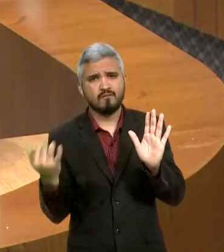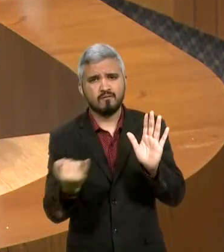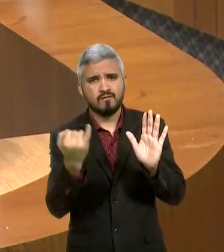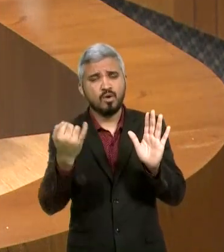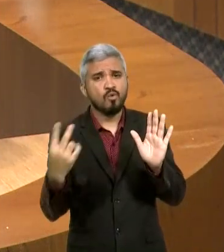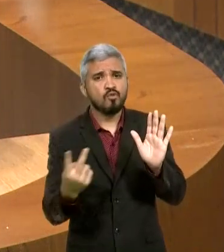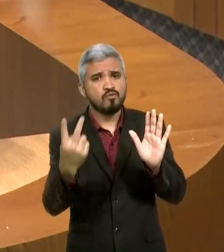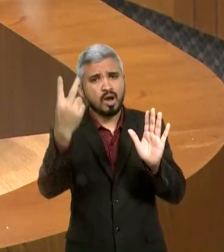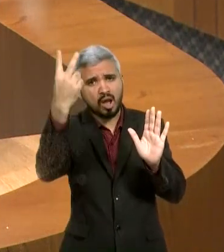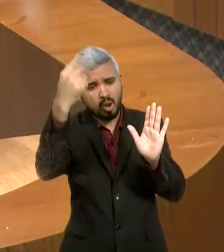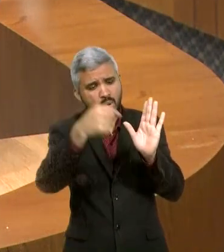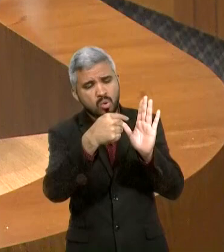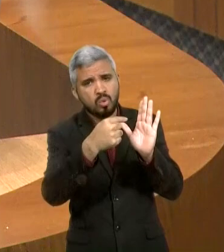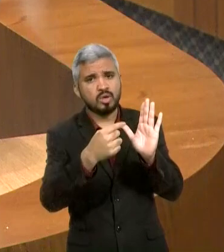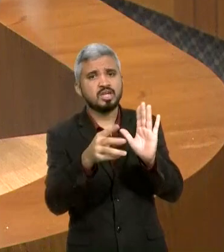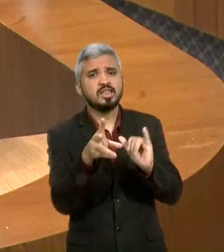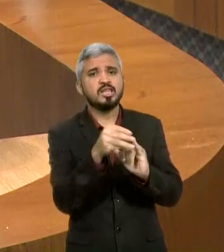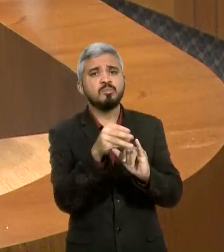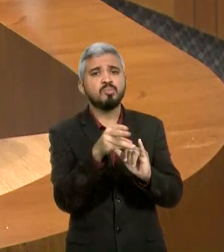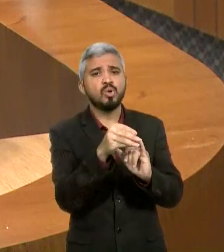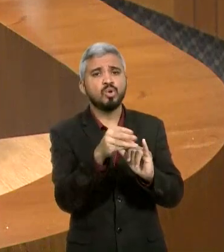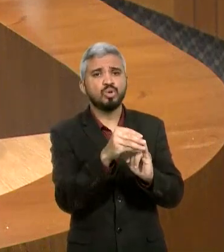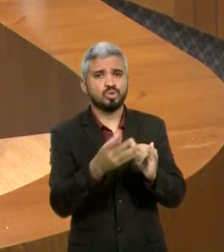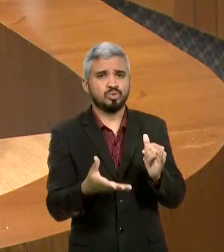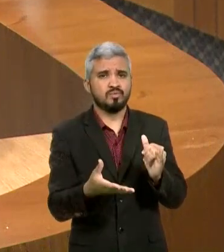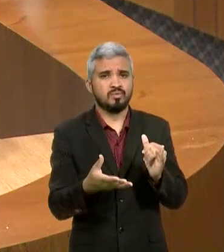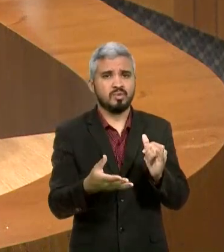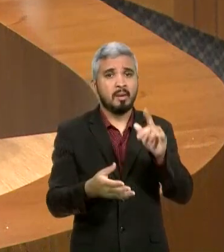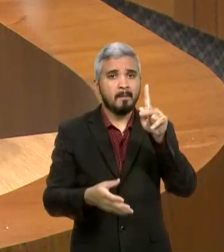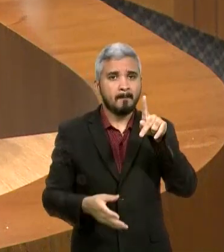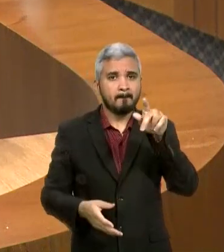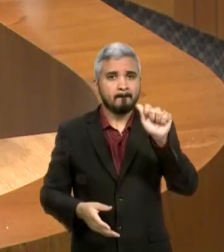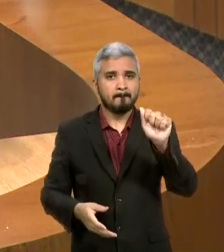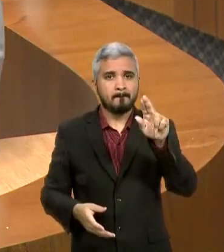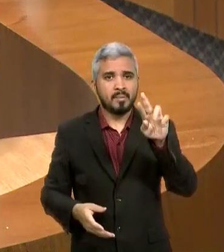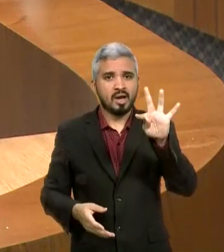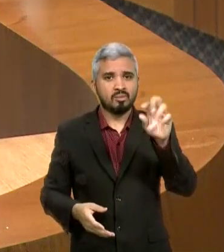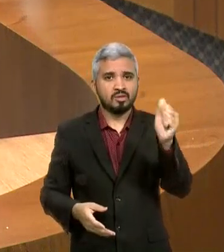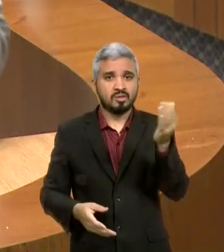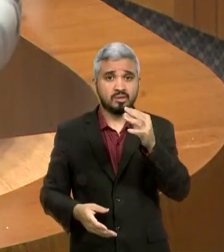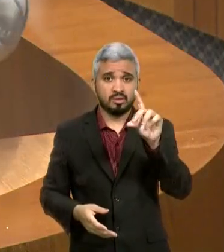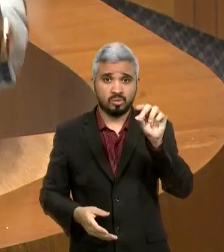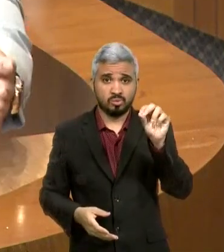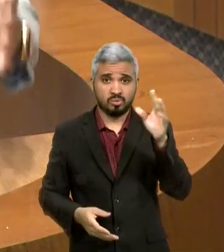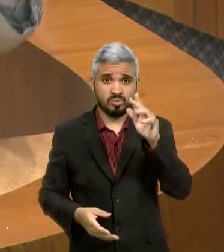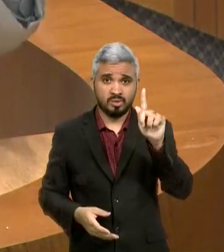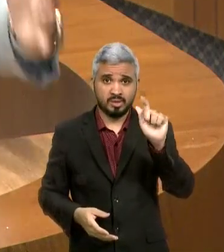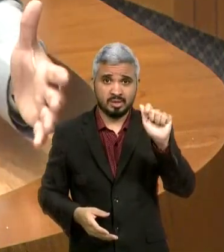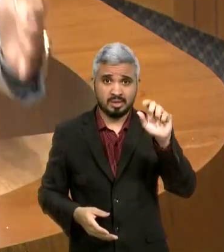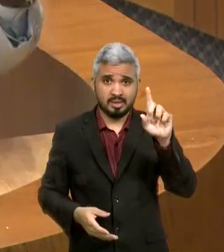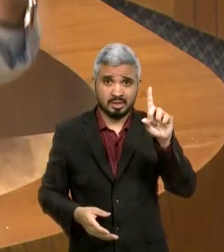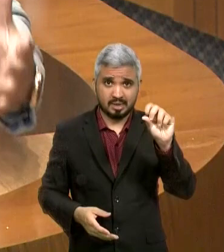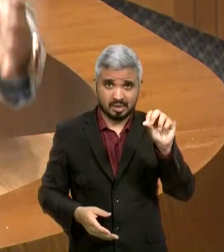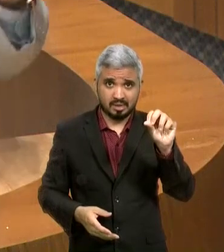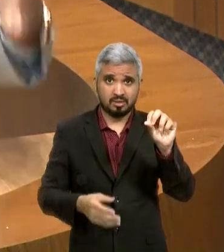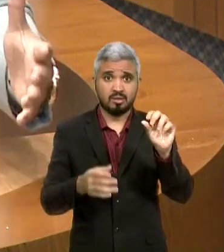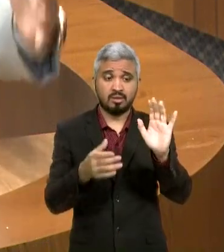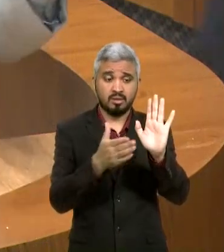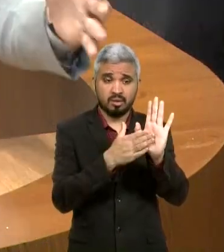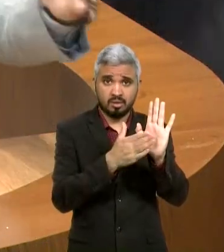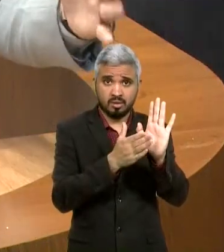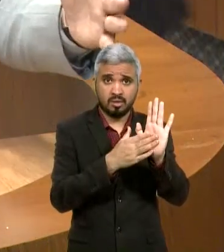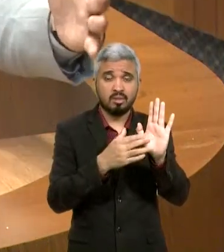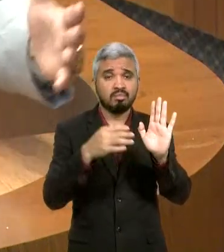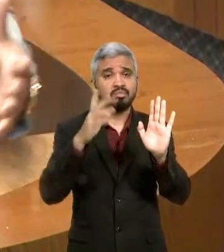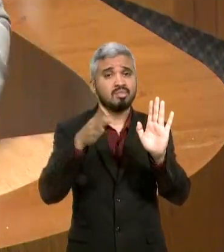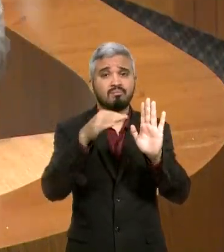pauta do gado aqui no Maranhão, porque está defasado o valor do mercado. No entanto, o valor da pauta que a Secretaria da